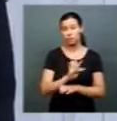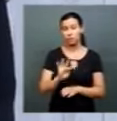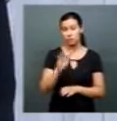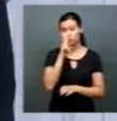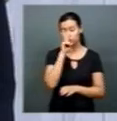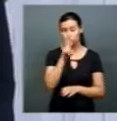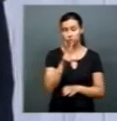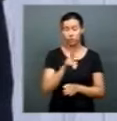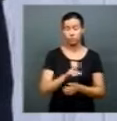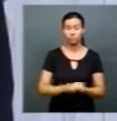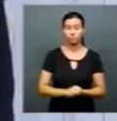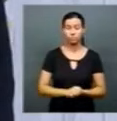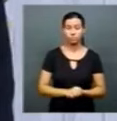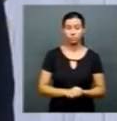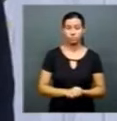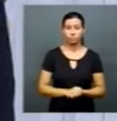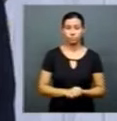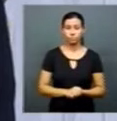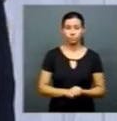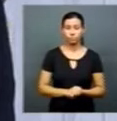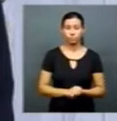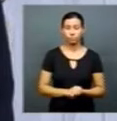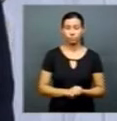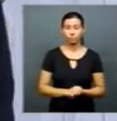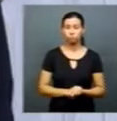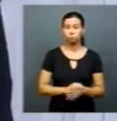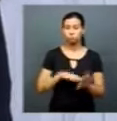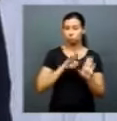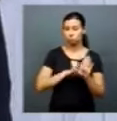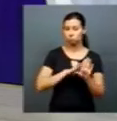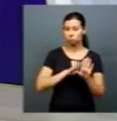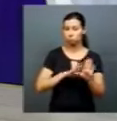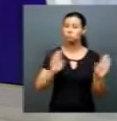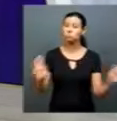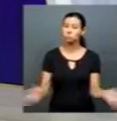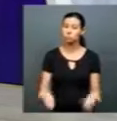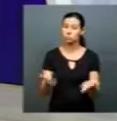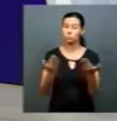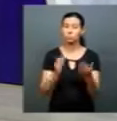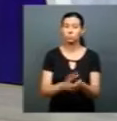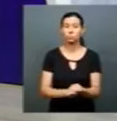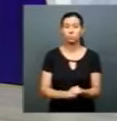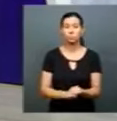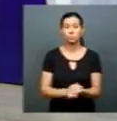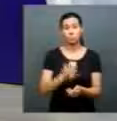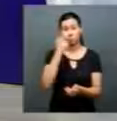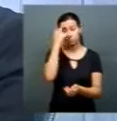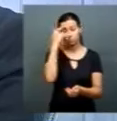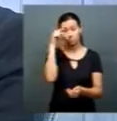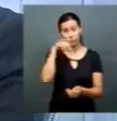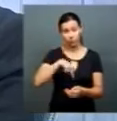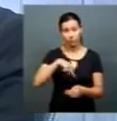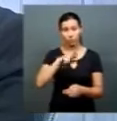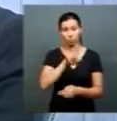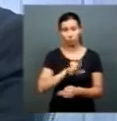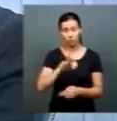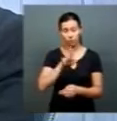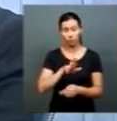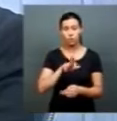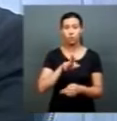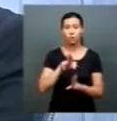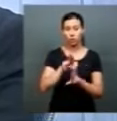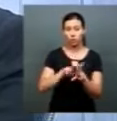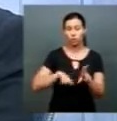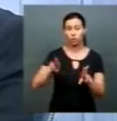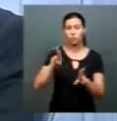fortes por trás, impulsionando todo esse movimento. Aqui no nosso caso, na nossa universidade, tem dado apoio, suporte